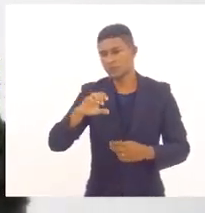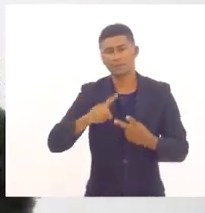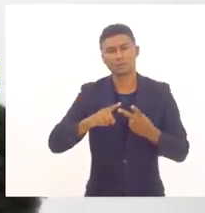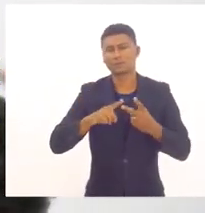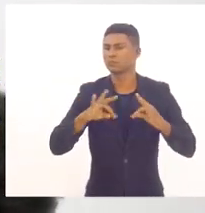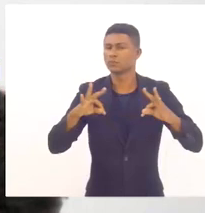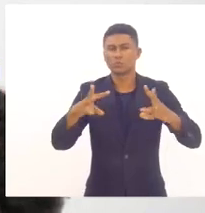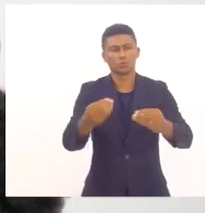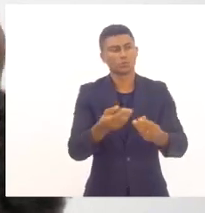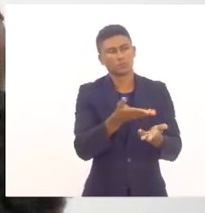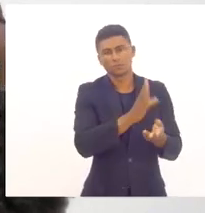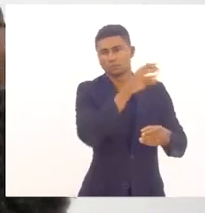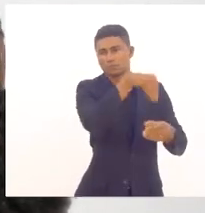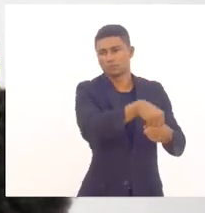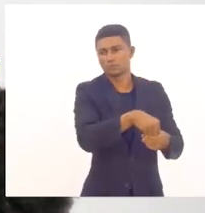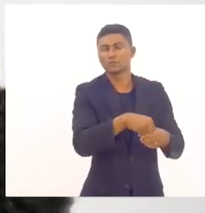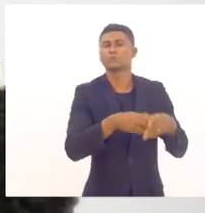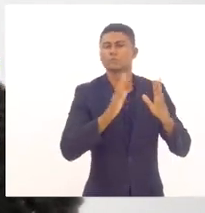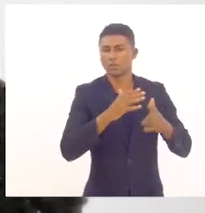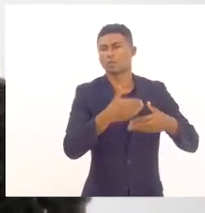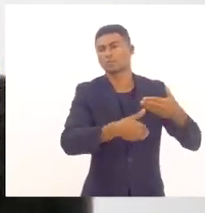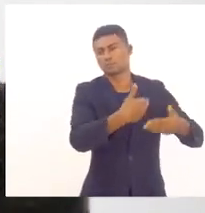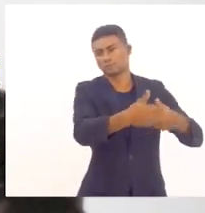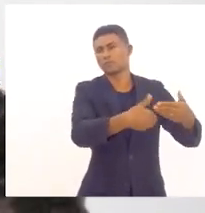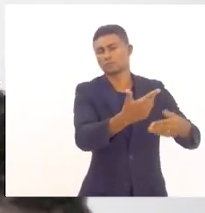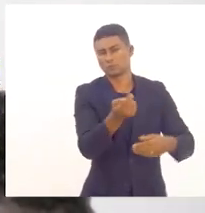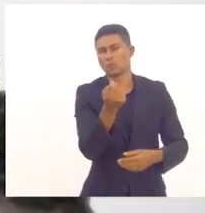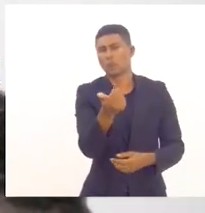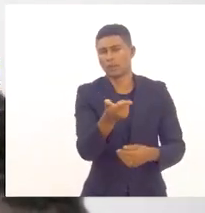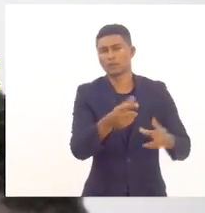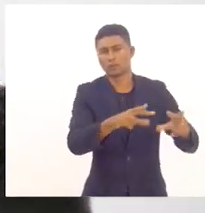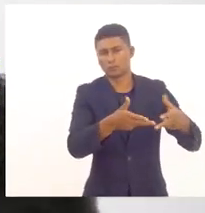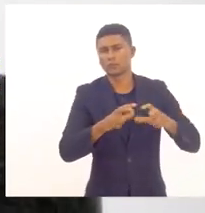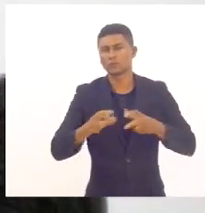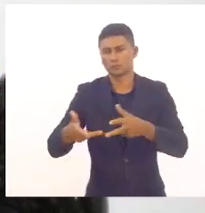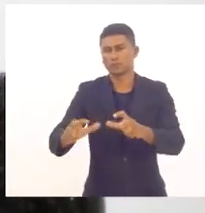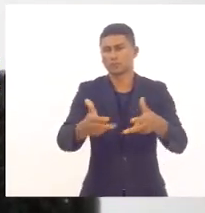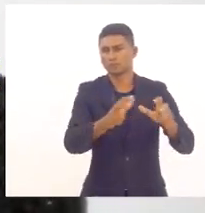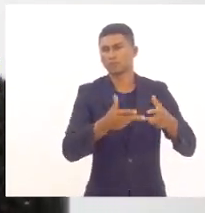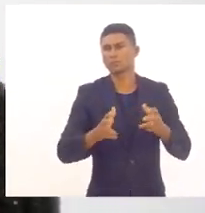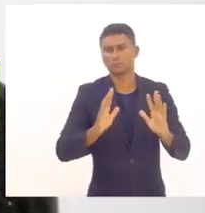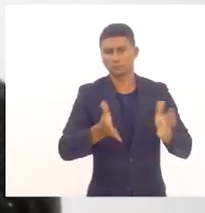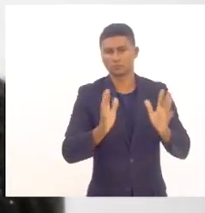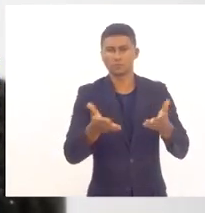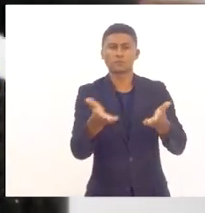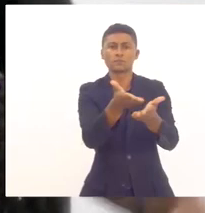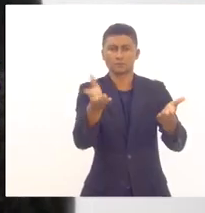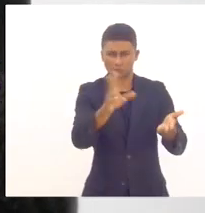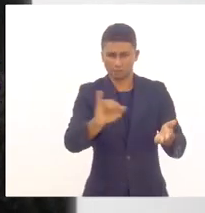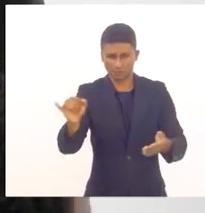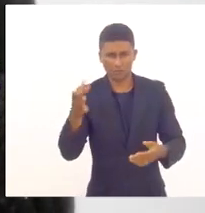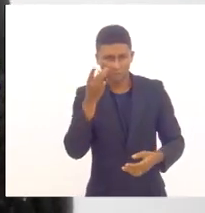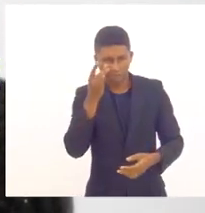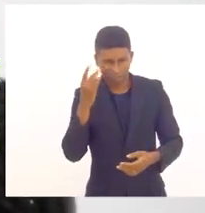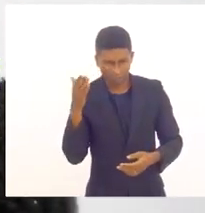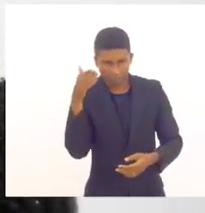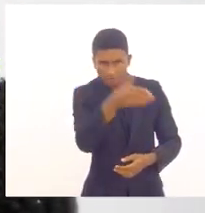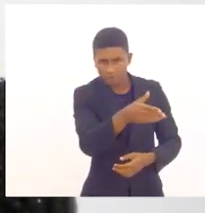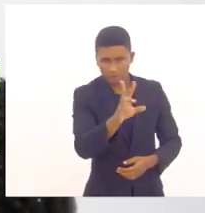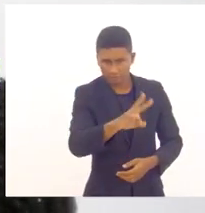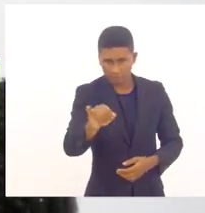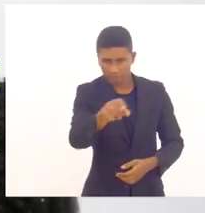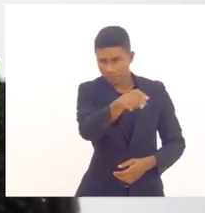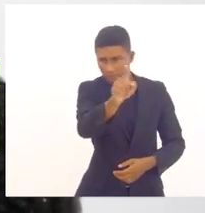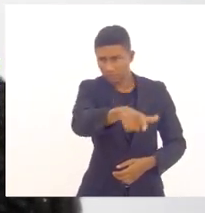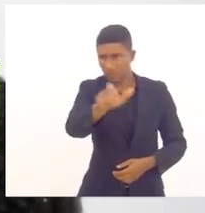lá dentro, que já estão em processos avançados, a nível de comissões. E quem de vocês aí vai lá ver? Quem